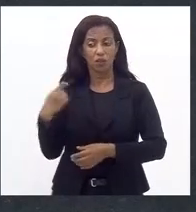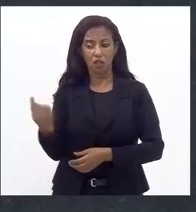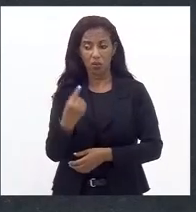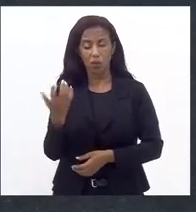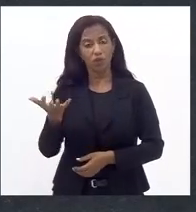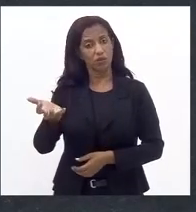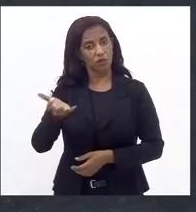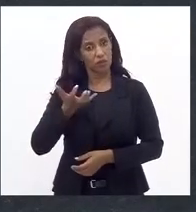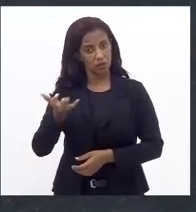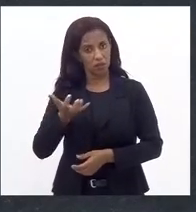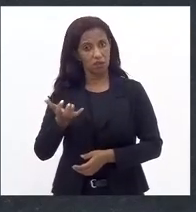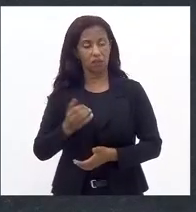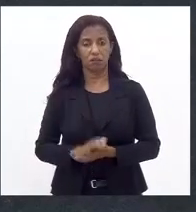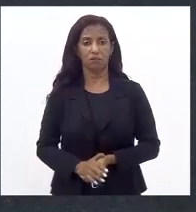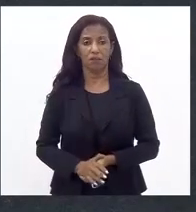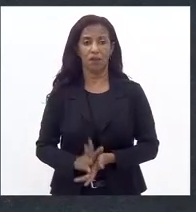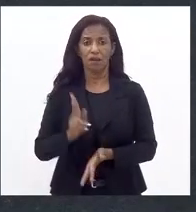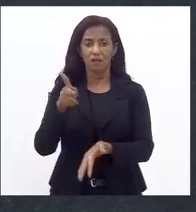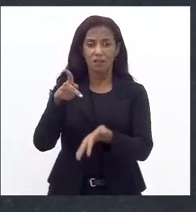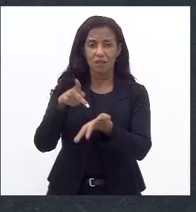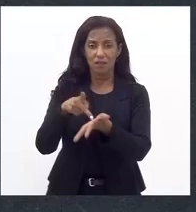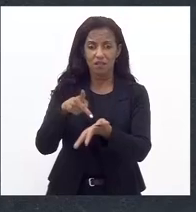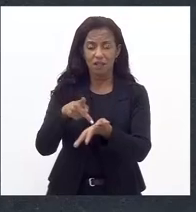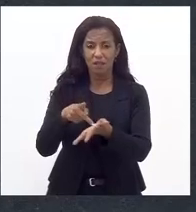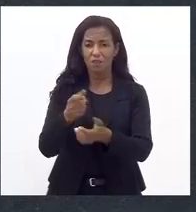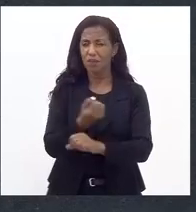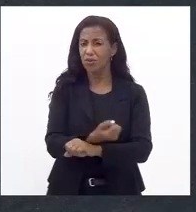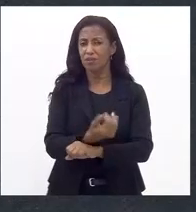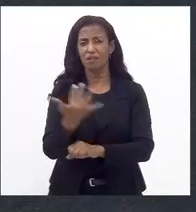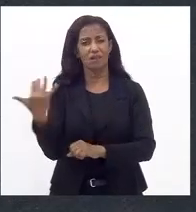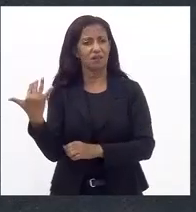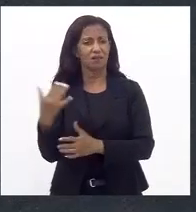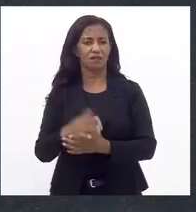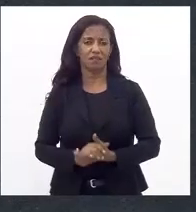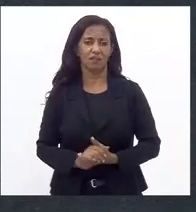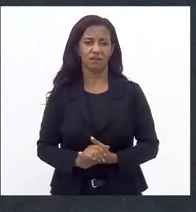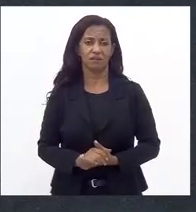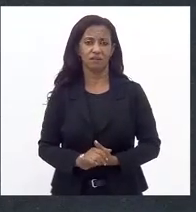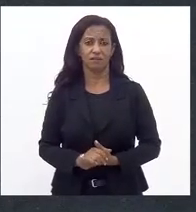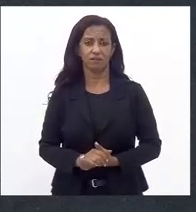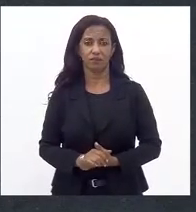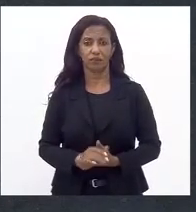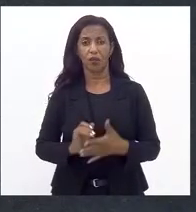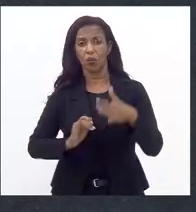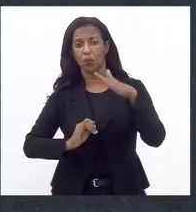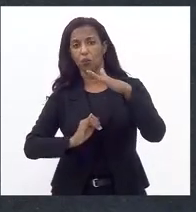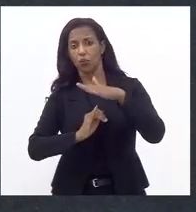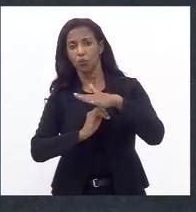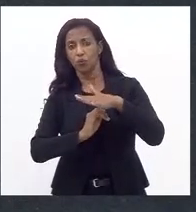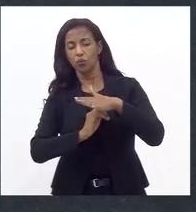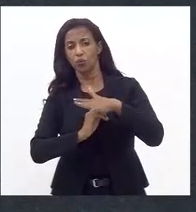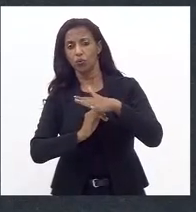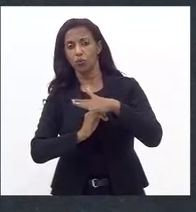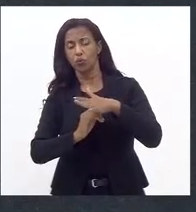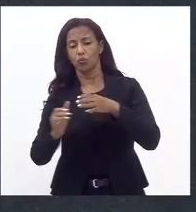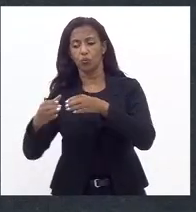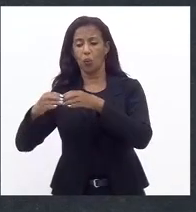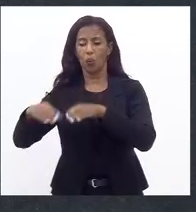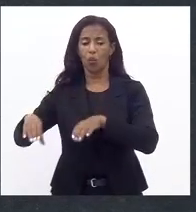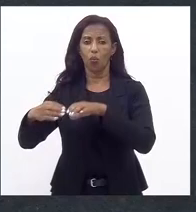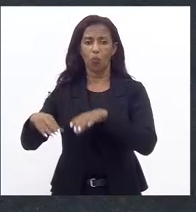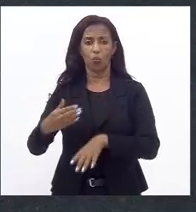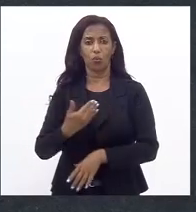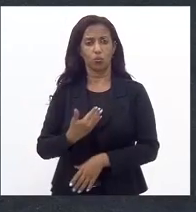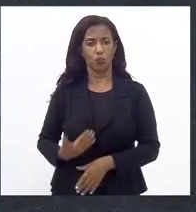queríamos exatamente entre tantas e o Instituto do concurso público